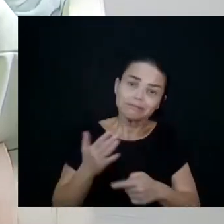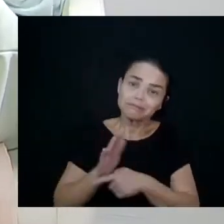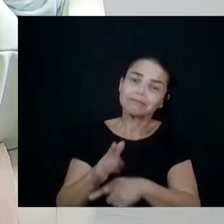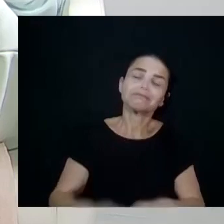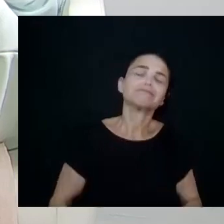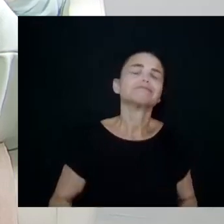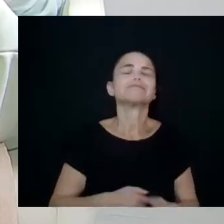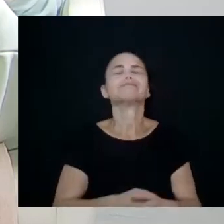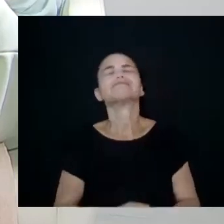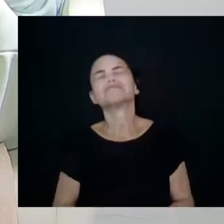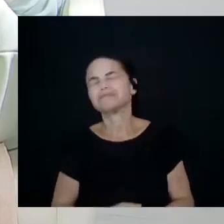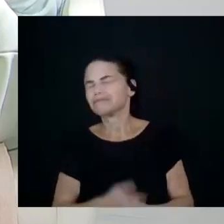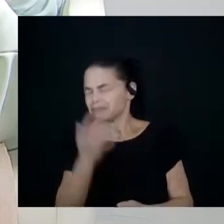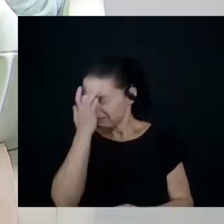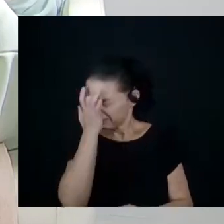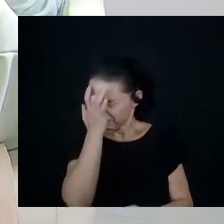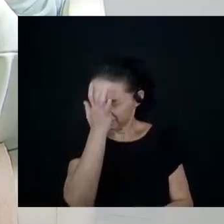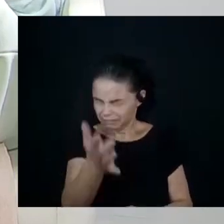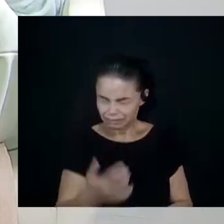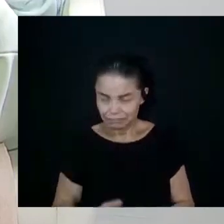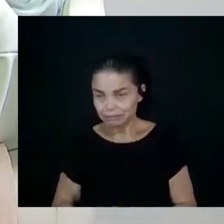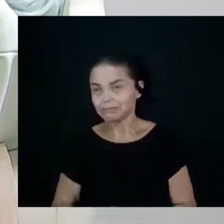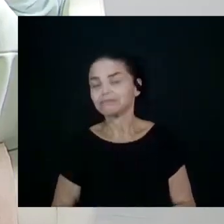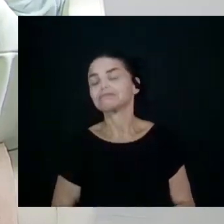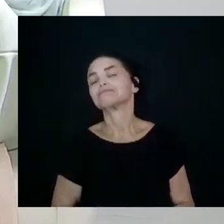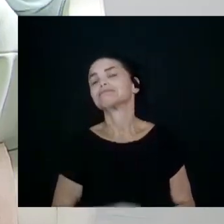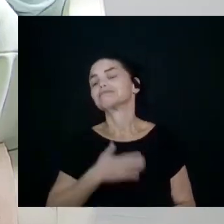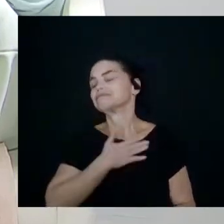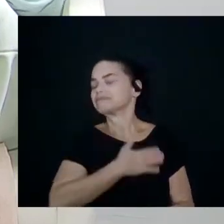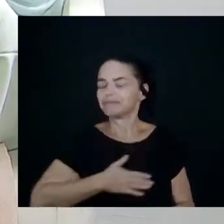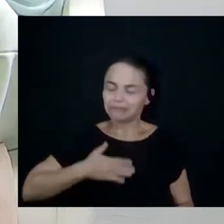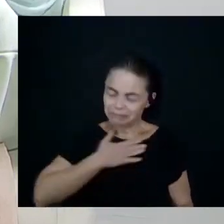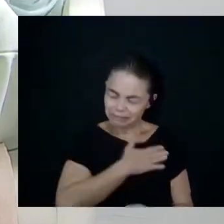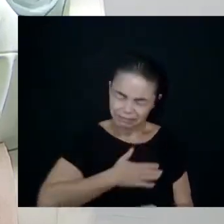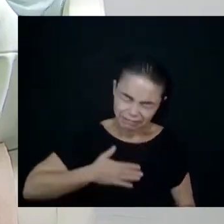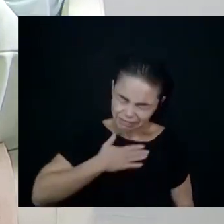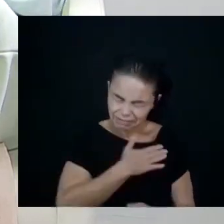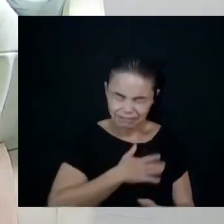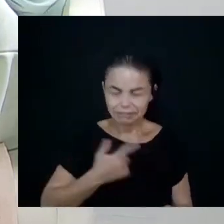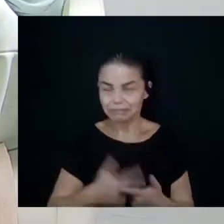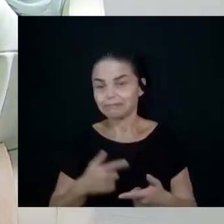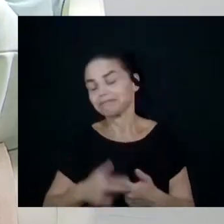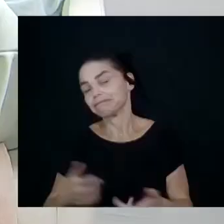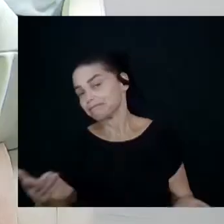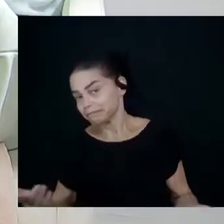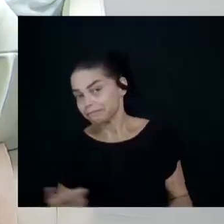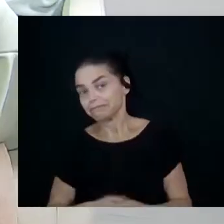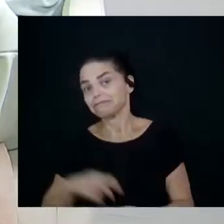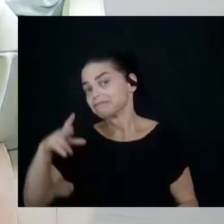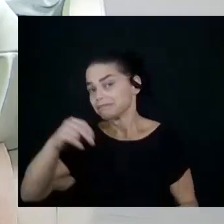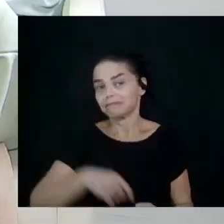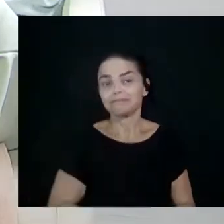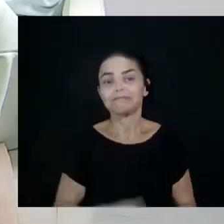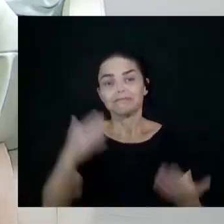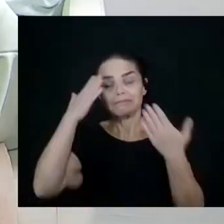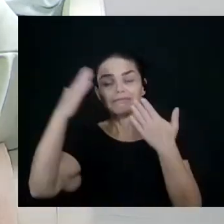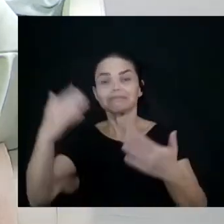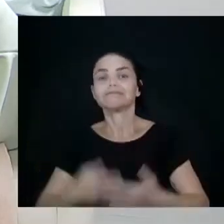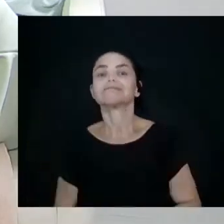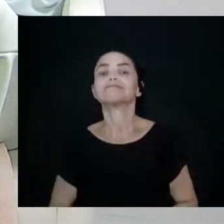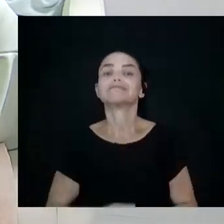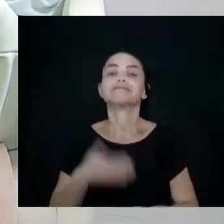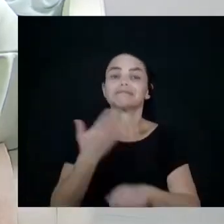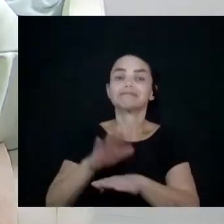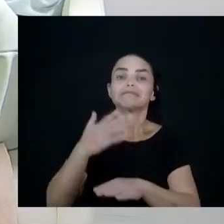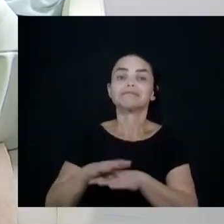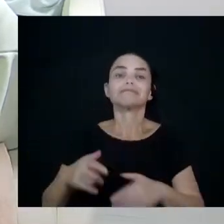mútua é muito mais fácil, né? Acaba sendo até prazeroso, né? Por que não, né? Entendi. Muito obrigada